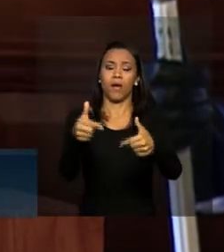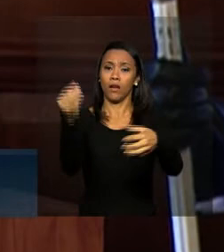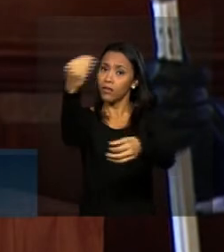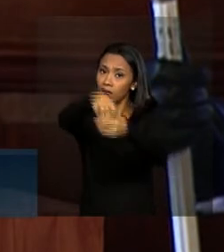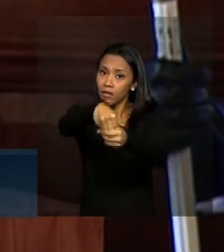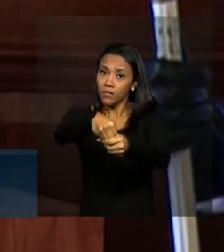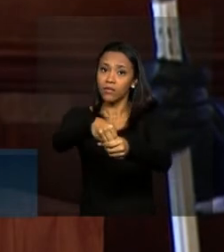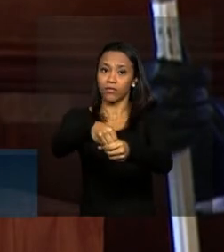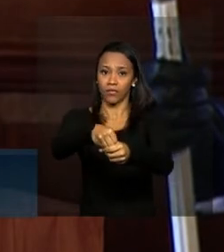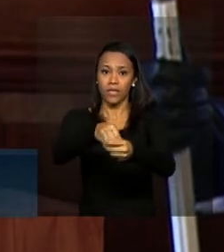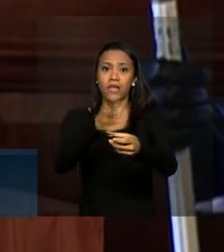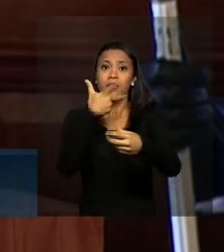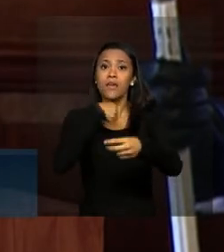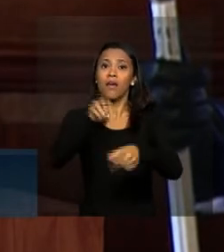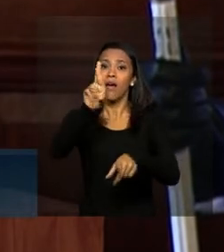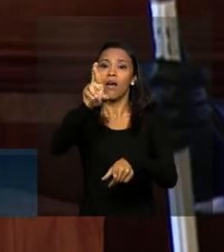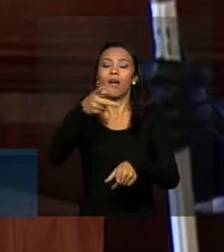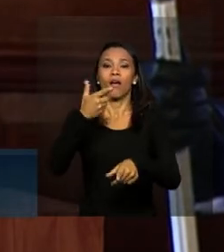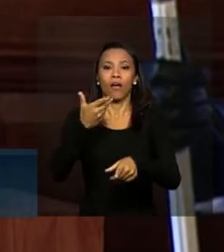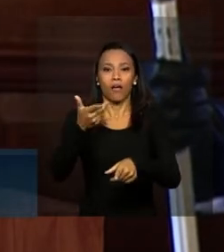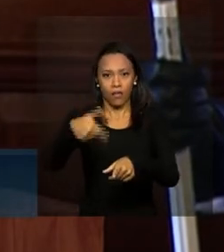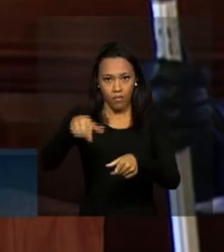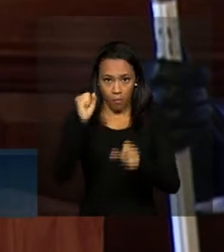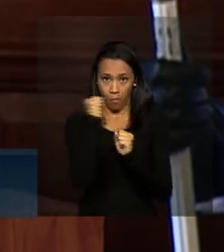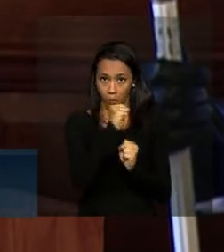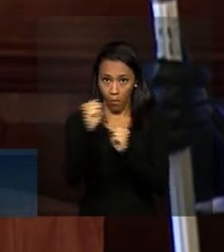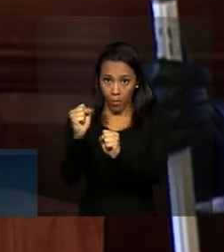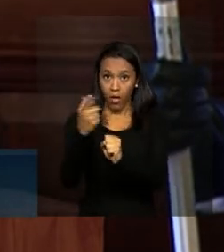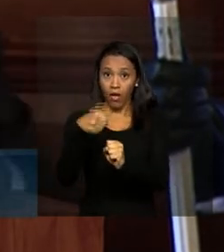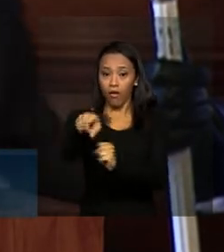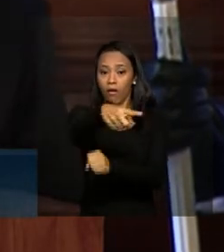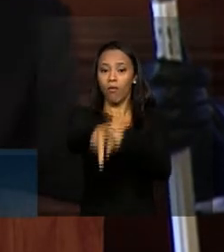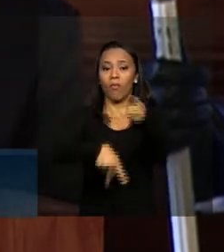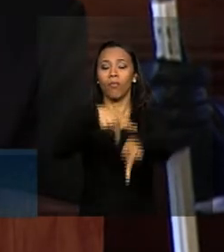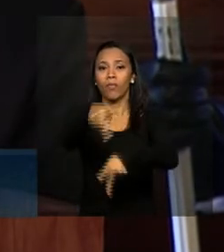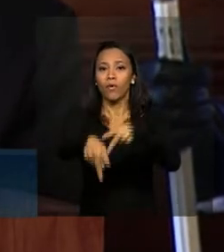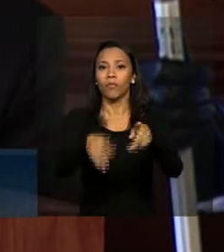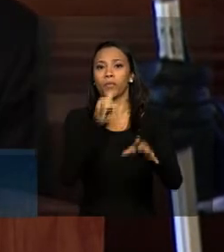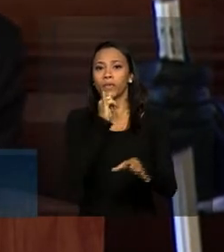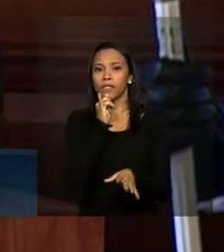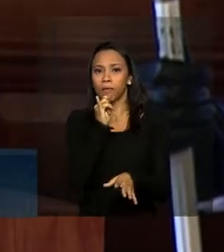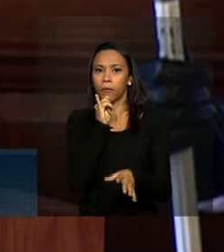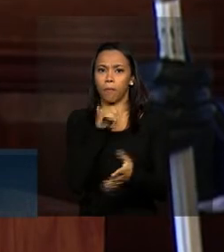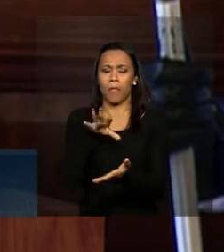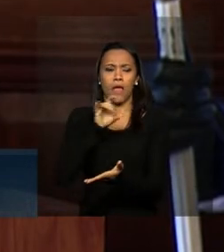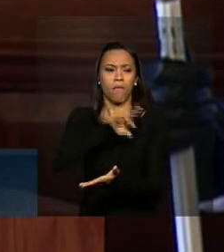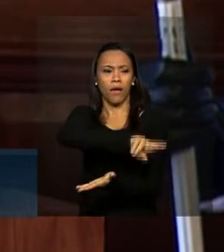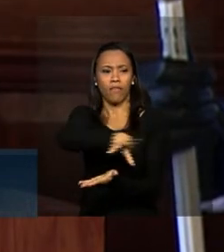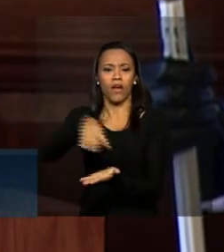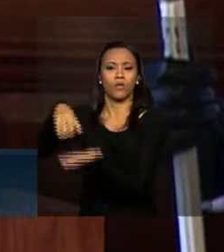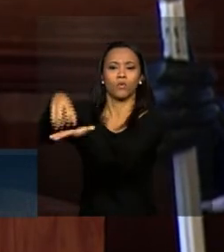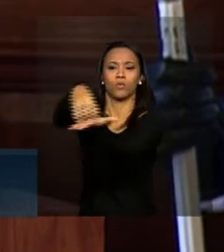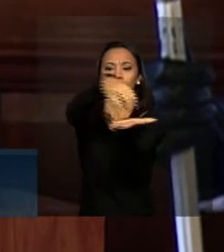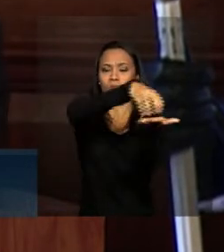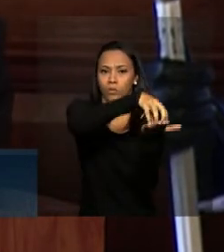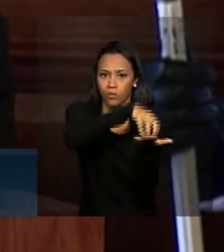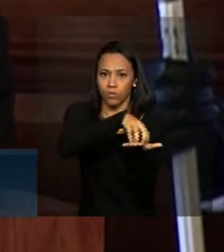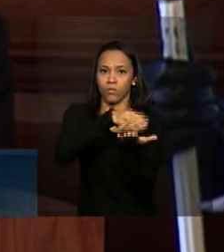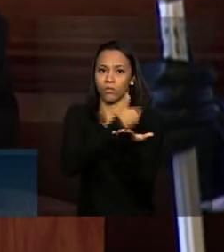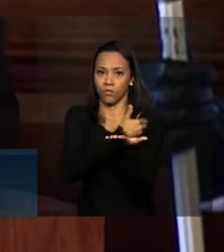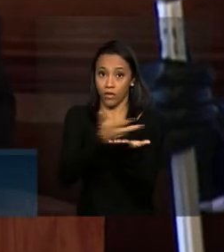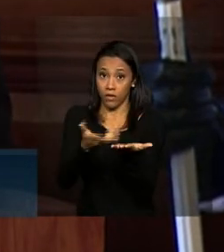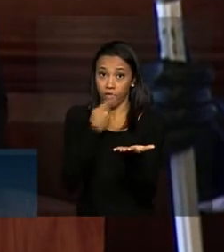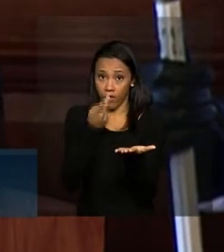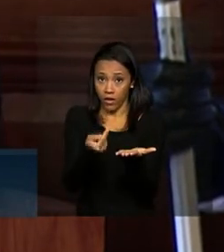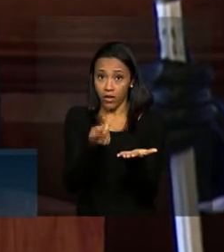que é o povo. E não foi sem razão que, na convicção de que se separavam órgãos para exercer funções, que o Constituinte disse,